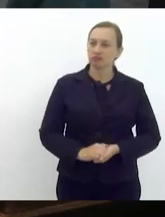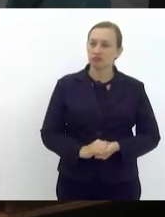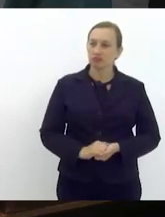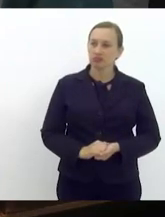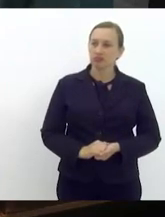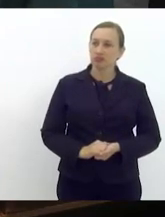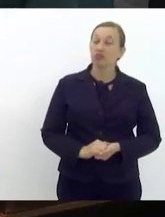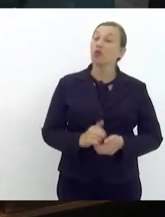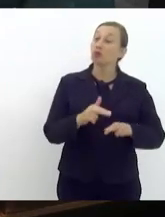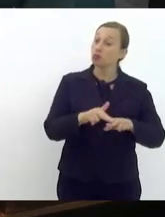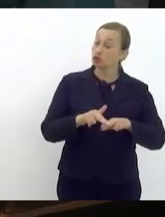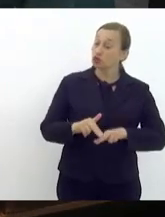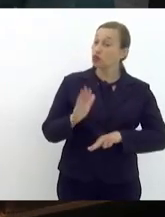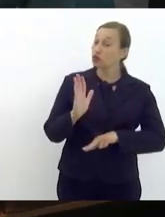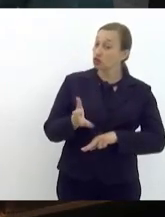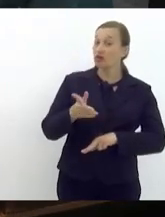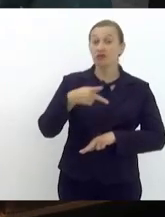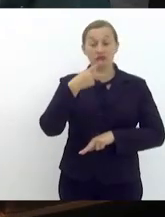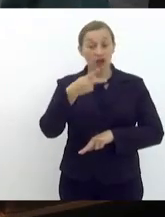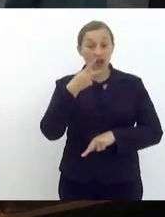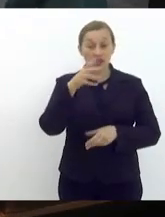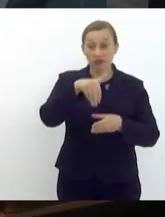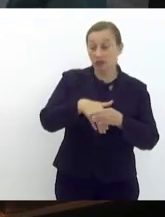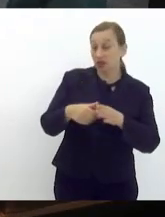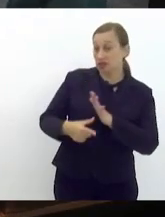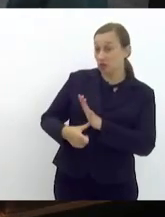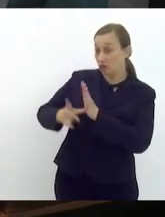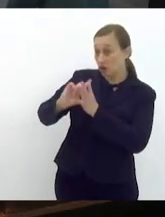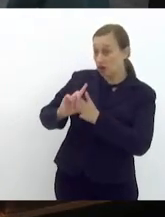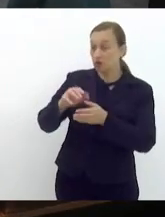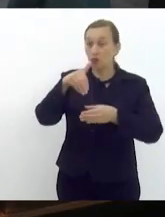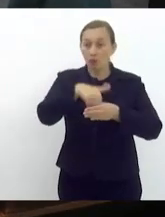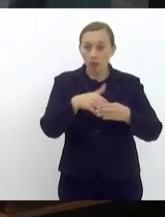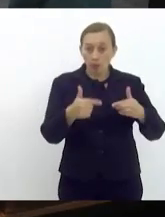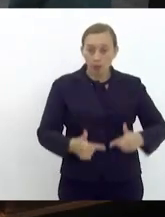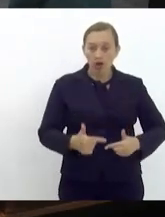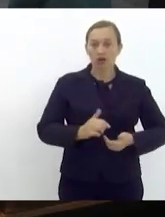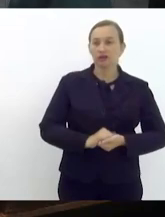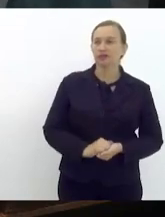Pelos motivos já expostos na votação anterior, pela abstenção.